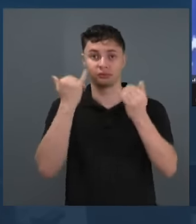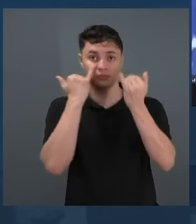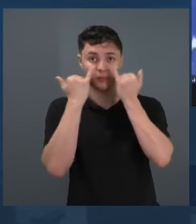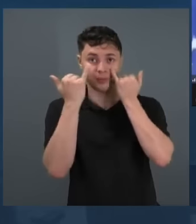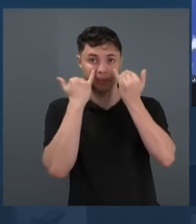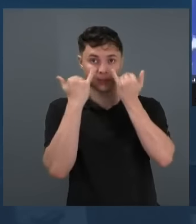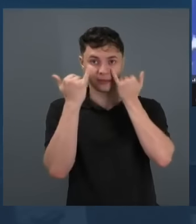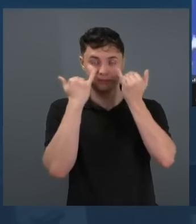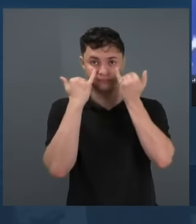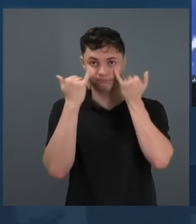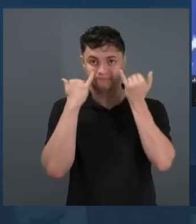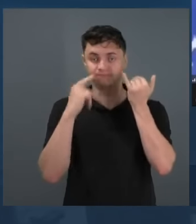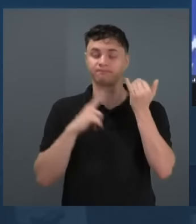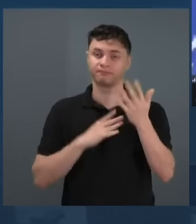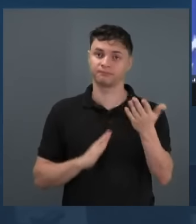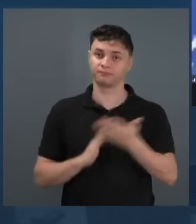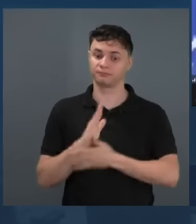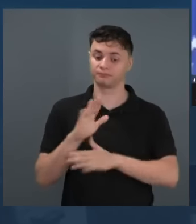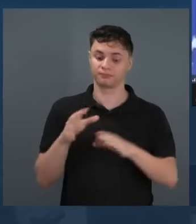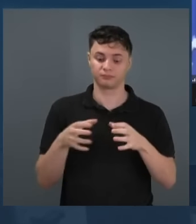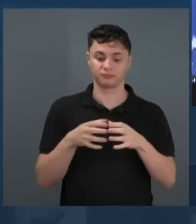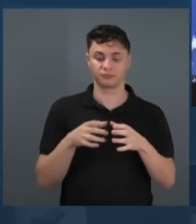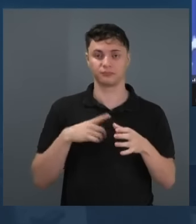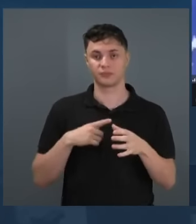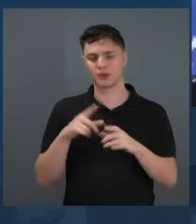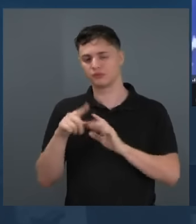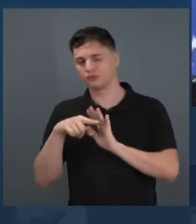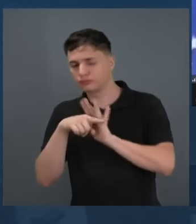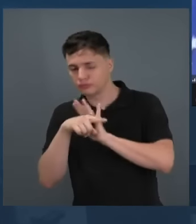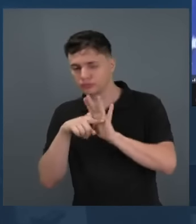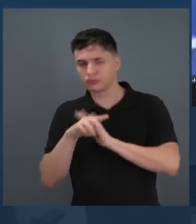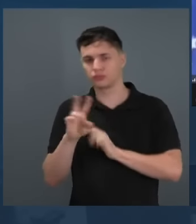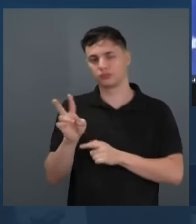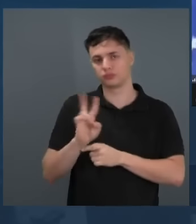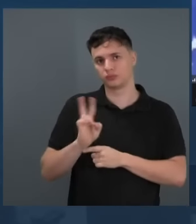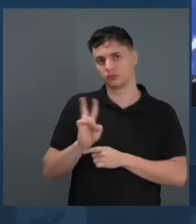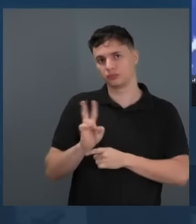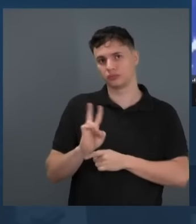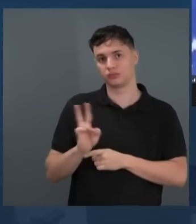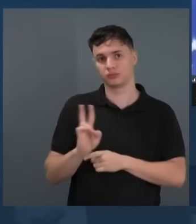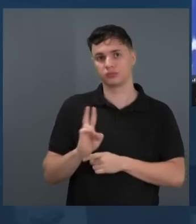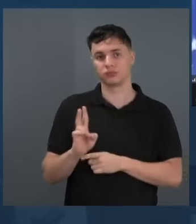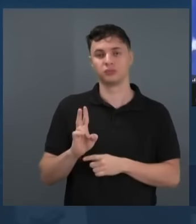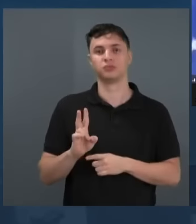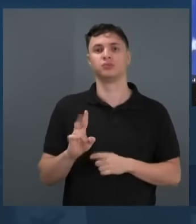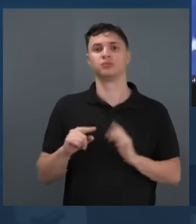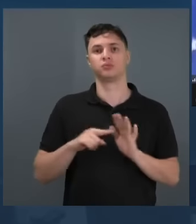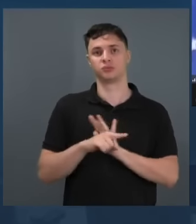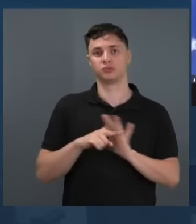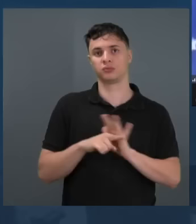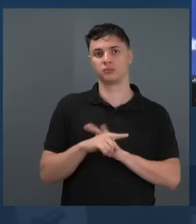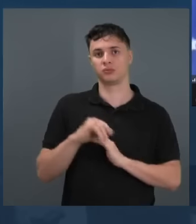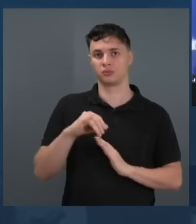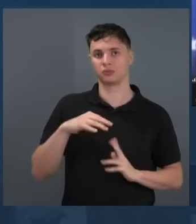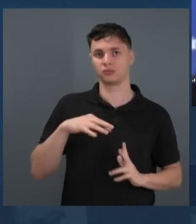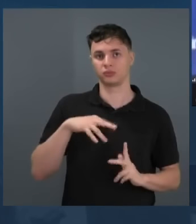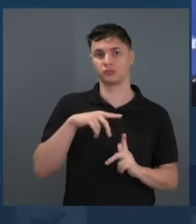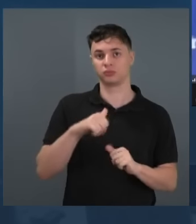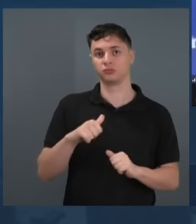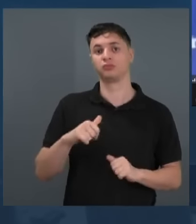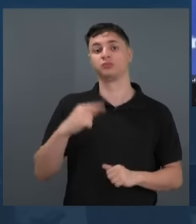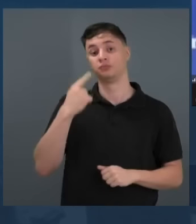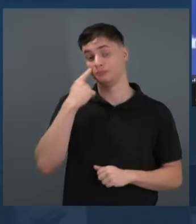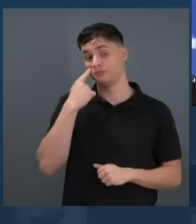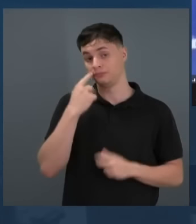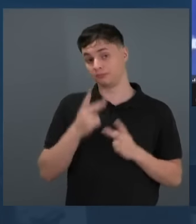informações e o aval dos órgãos de investigação, de investigações internacionais. Olha só o